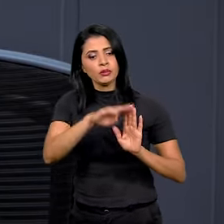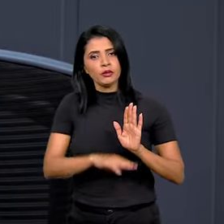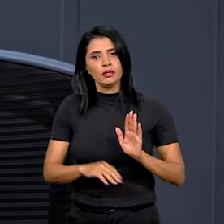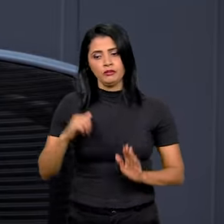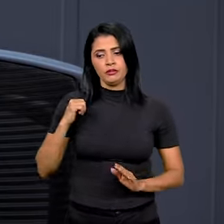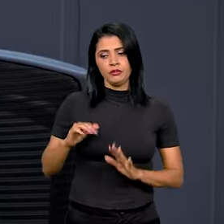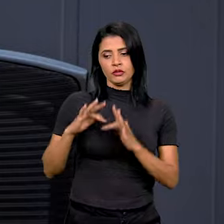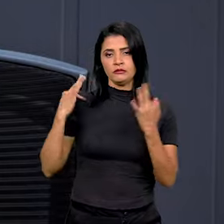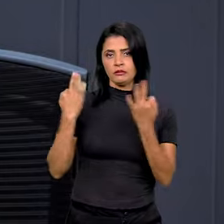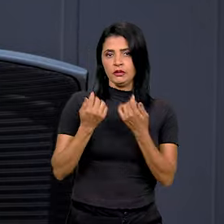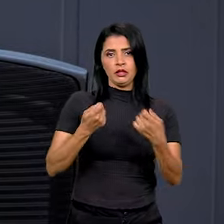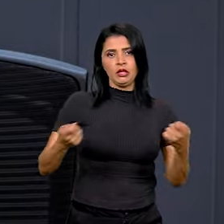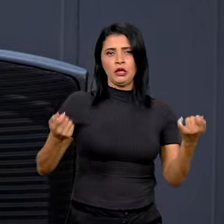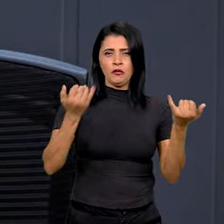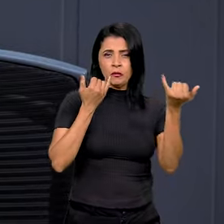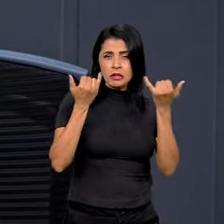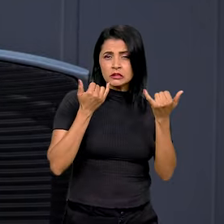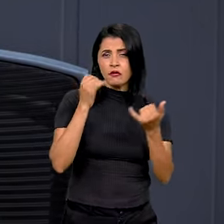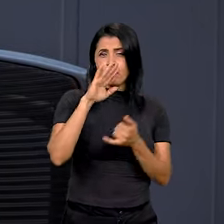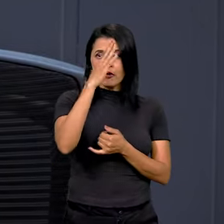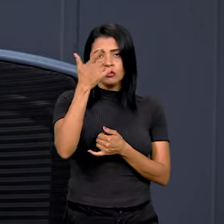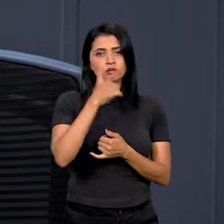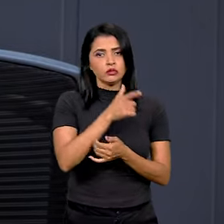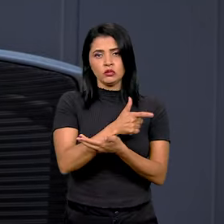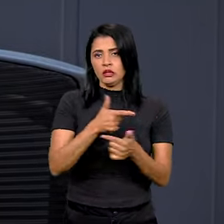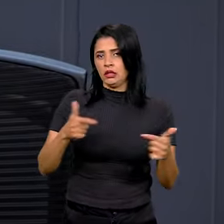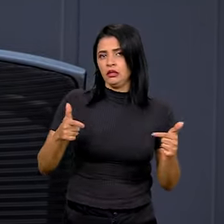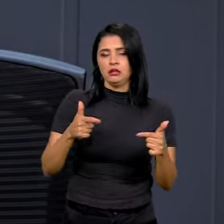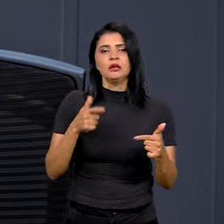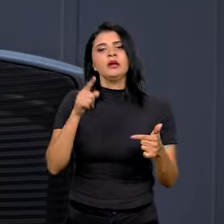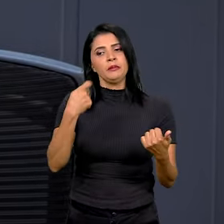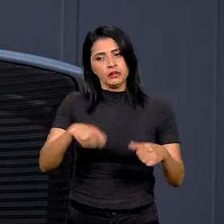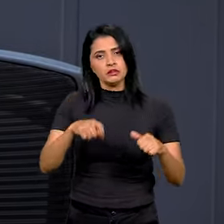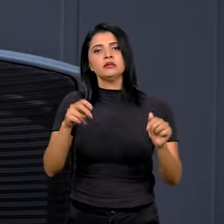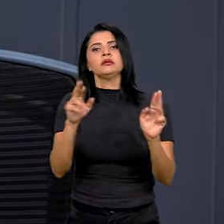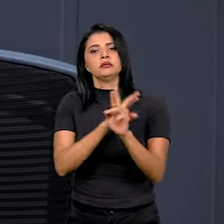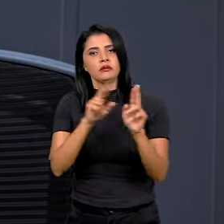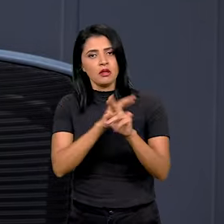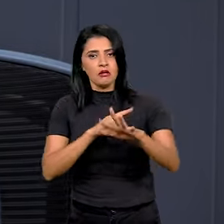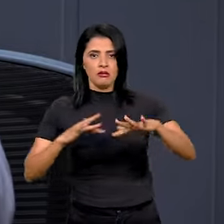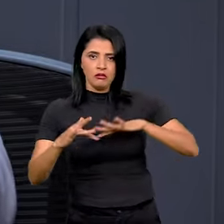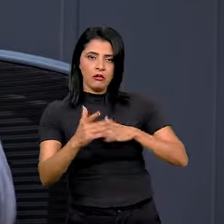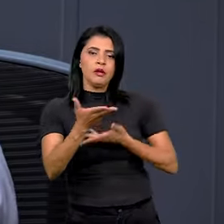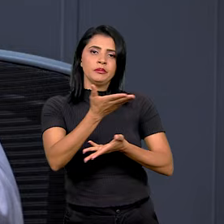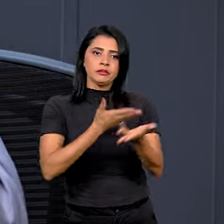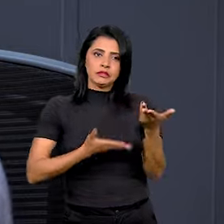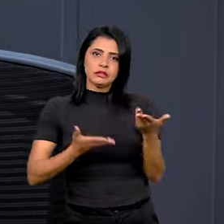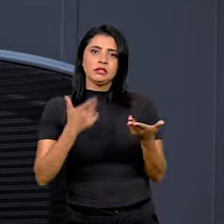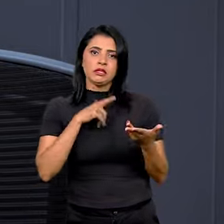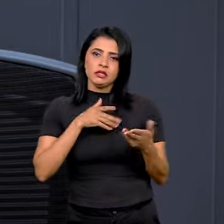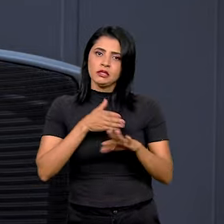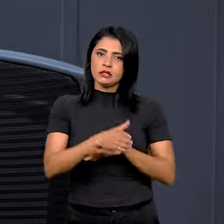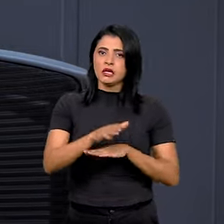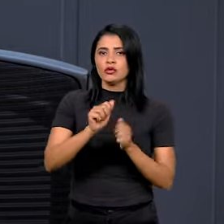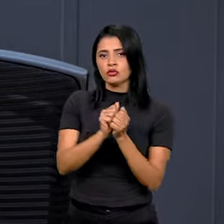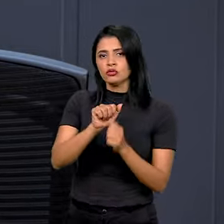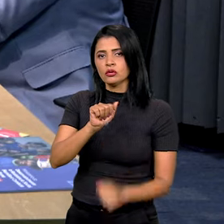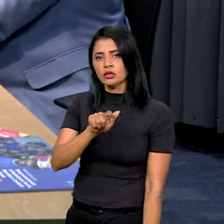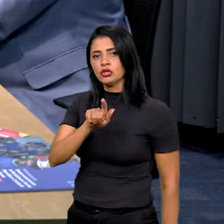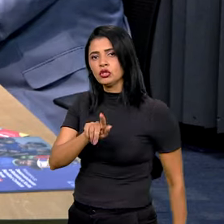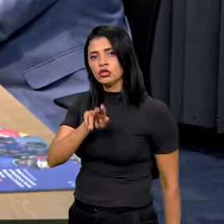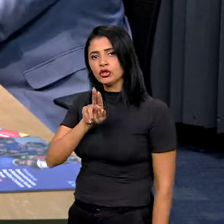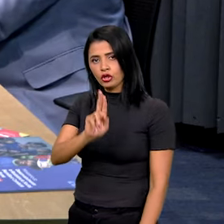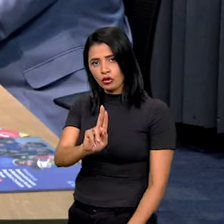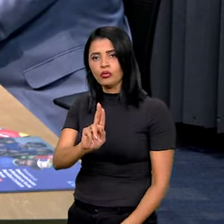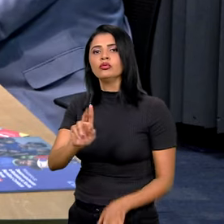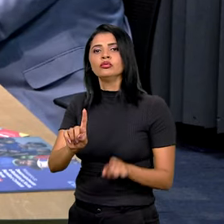todo o programa Bolsa Família seja livre de de fake News para isso a gente vai precisar se relacionar com as redes sociais para isso a gente vai precisar estar com a Agu